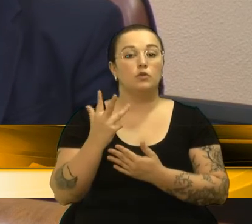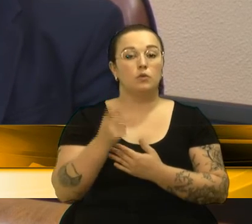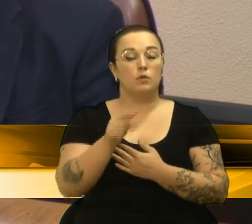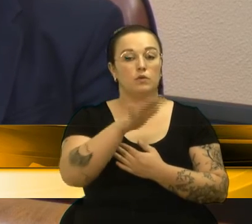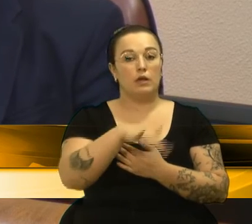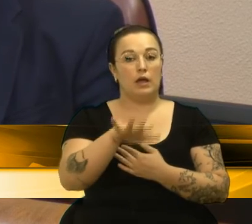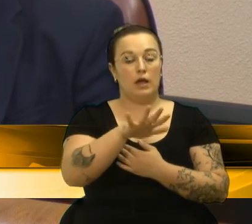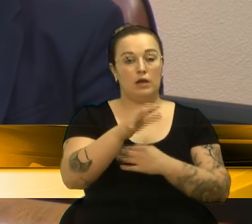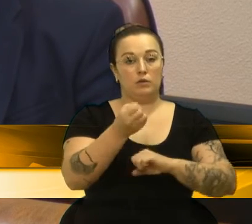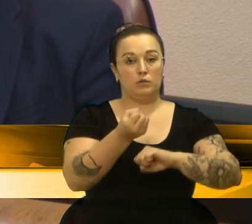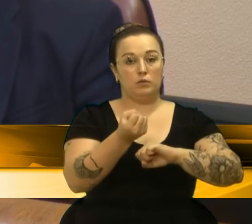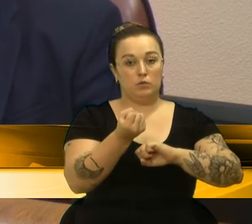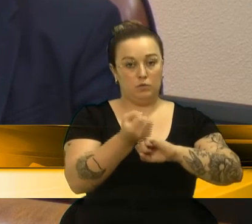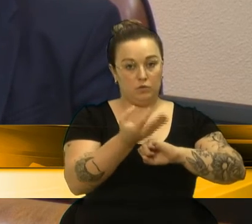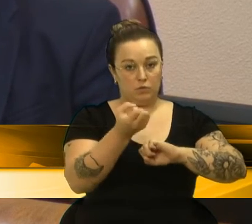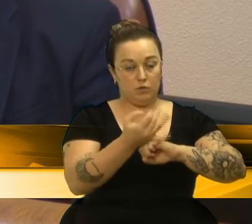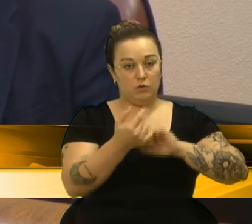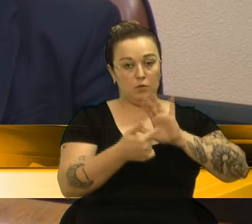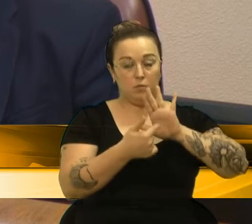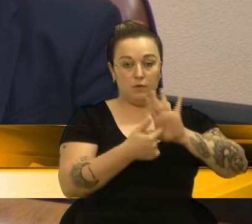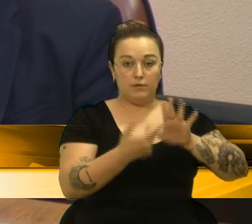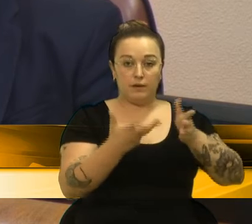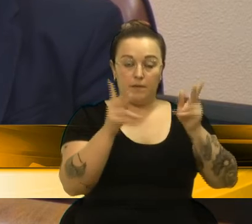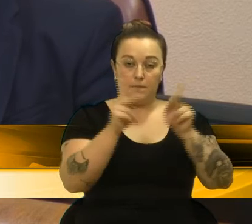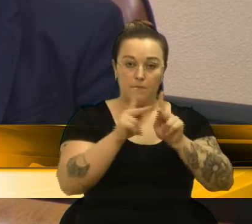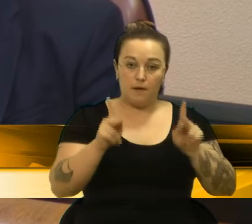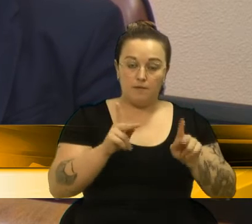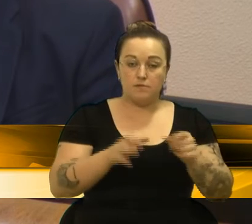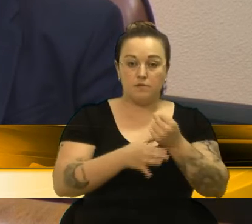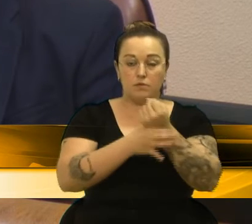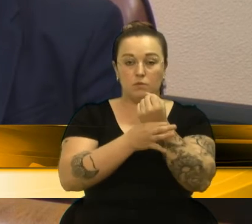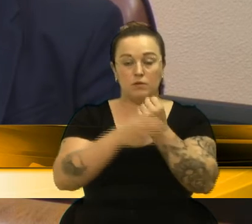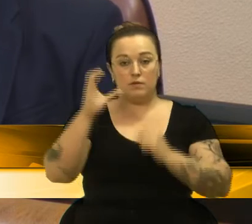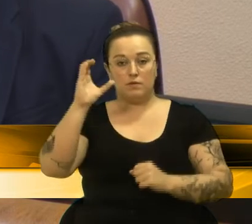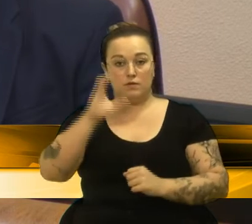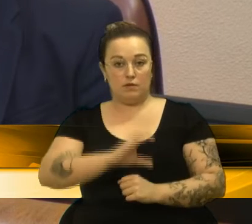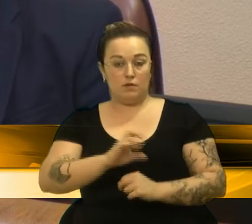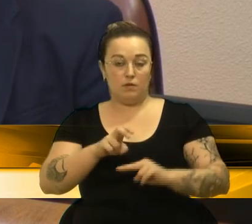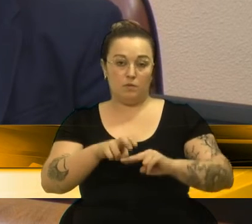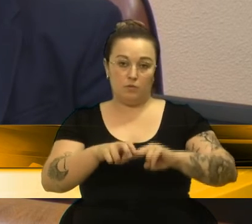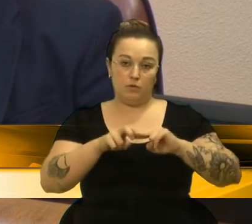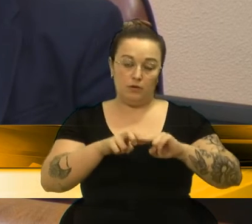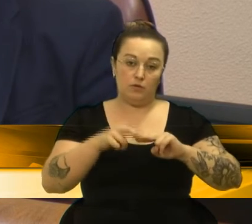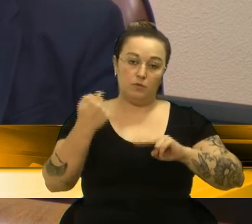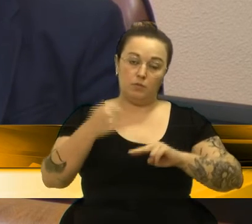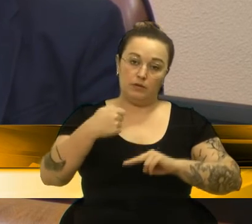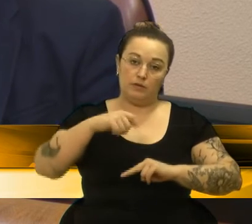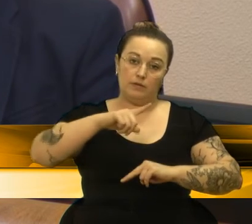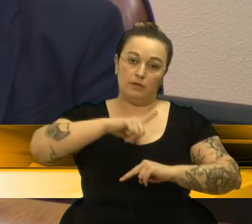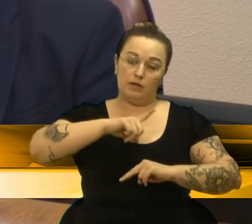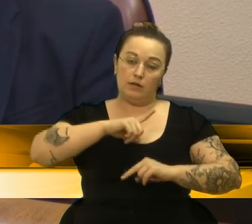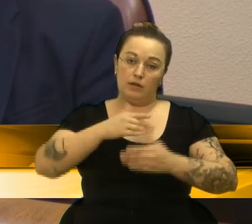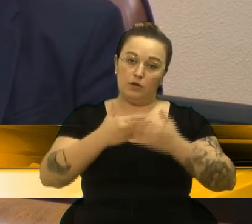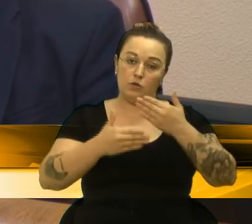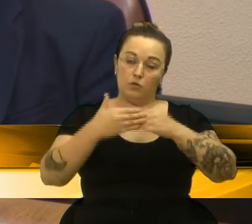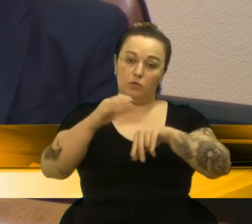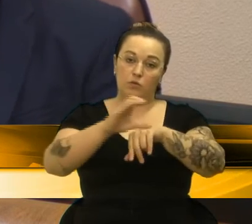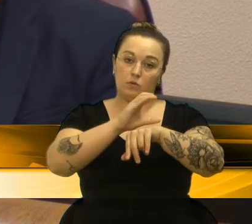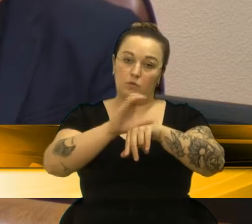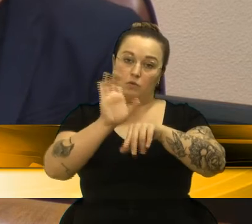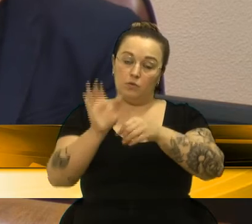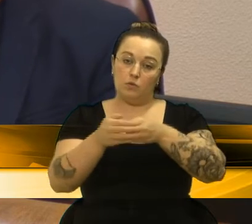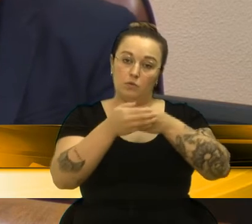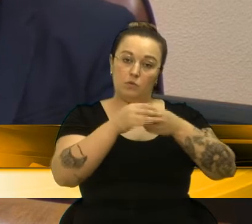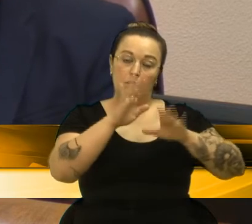comunicam objetivando trazer paz e segurança jurídica para os cidadãos, por isso é que os referidos ramos tiveram seus princípios constitucionalizados, em grande parte,